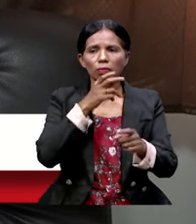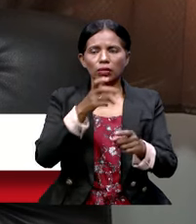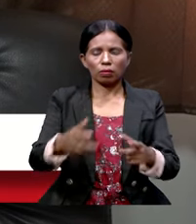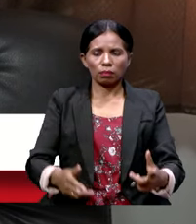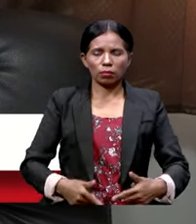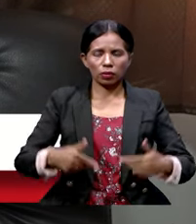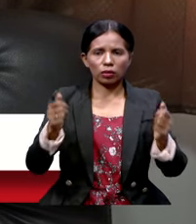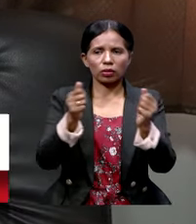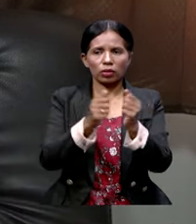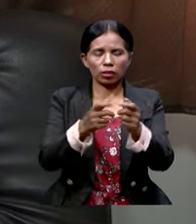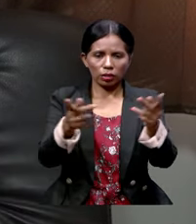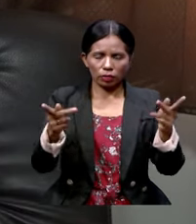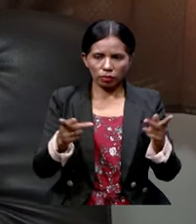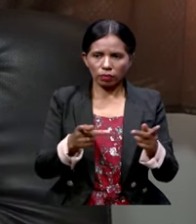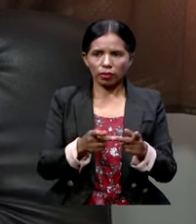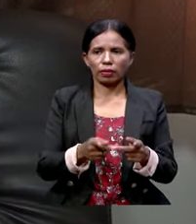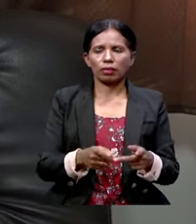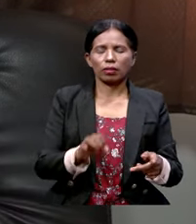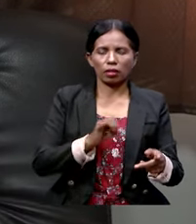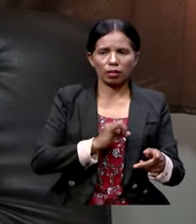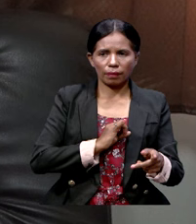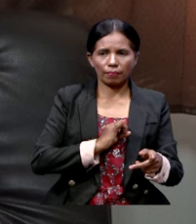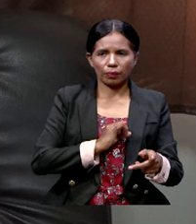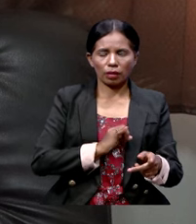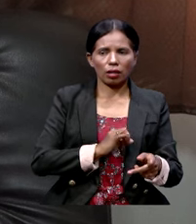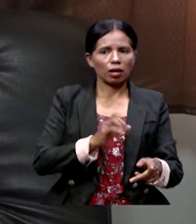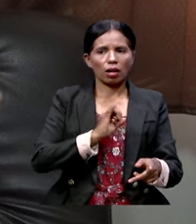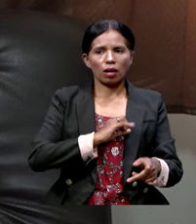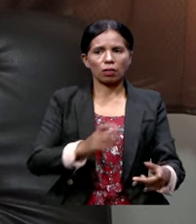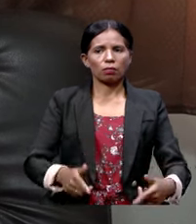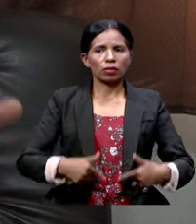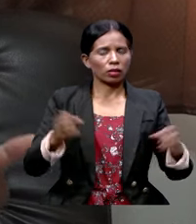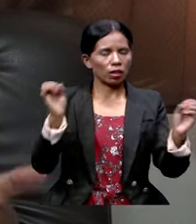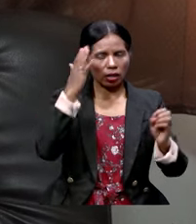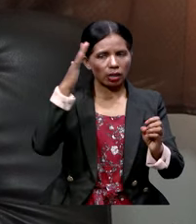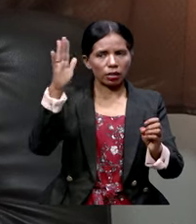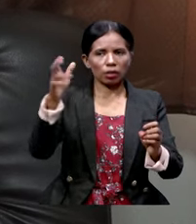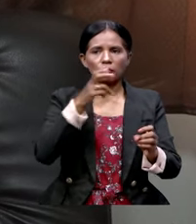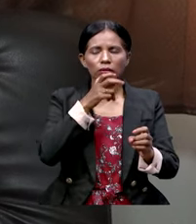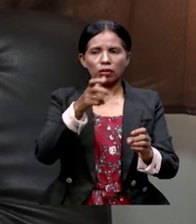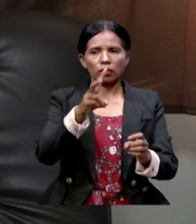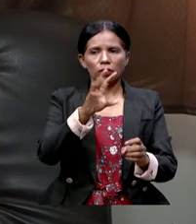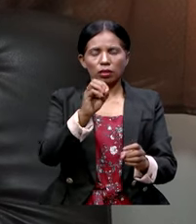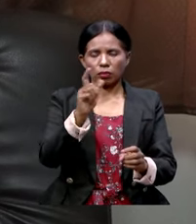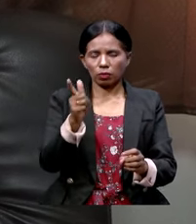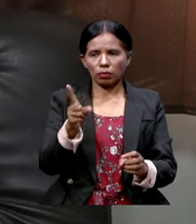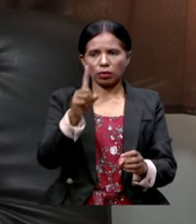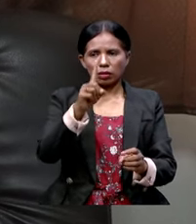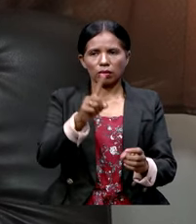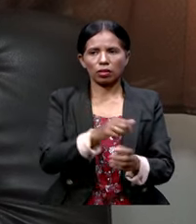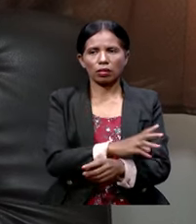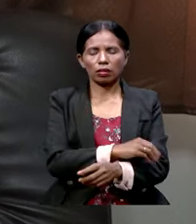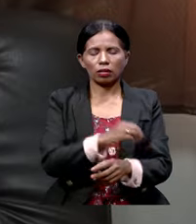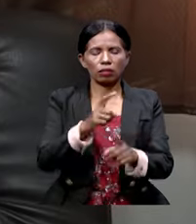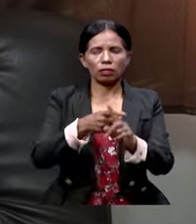português no ambiente. E não é só isso, pessoal, estamos há um morrer, mas lá tem português, só tem português de 2001. 2001,